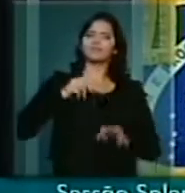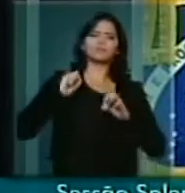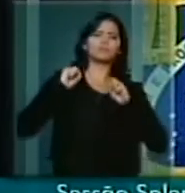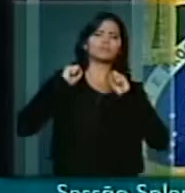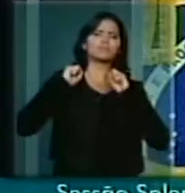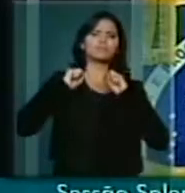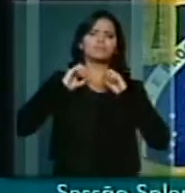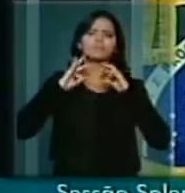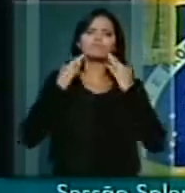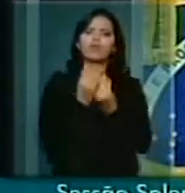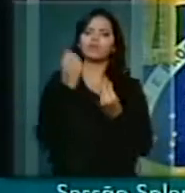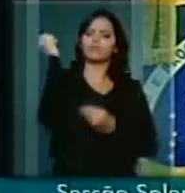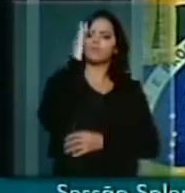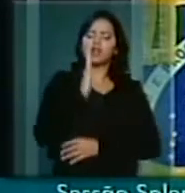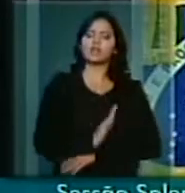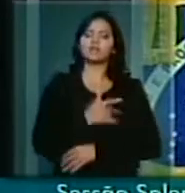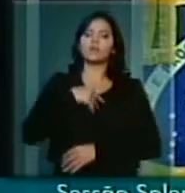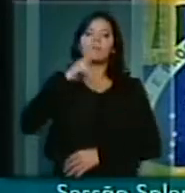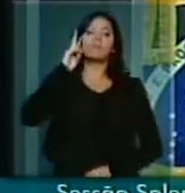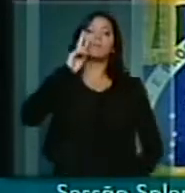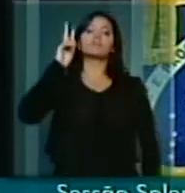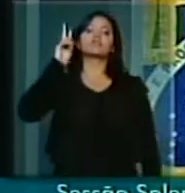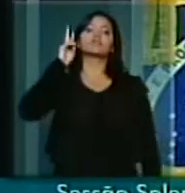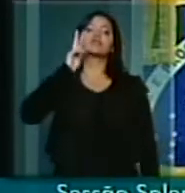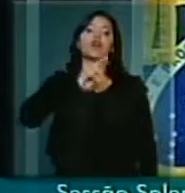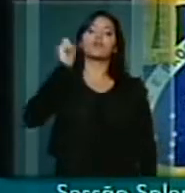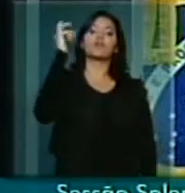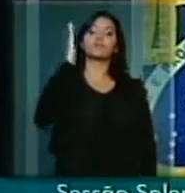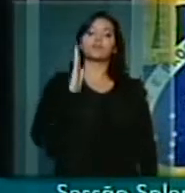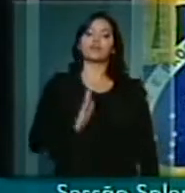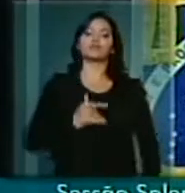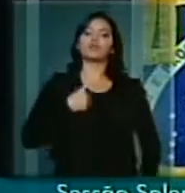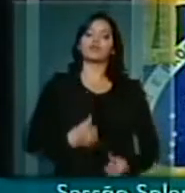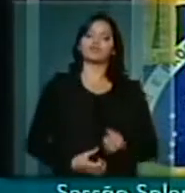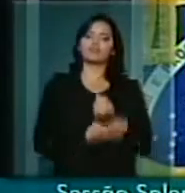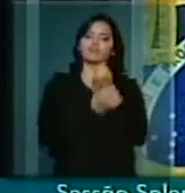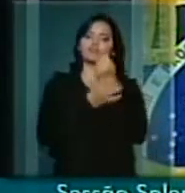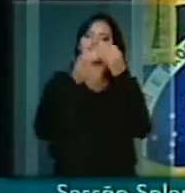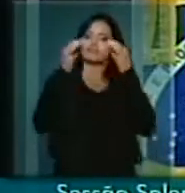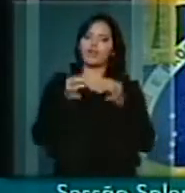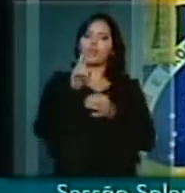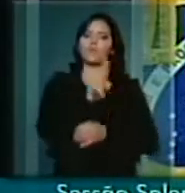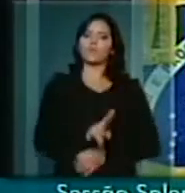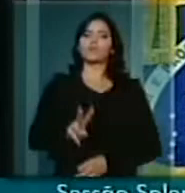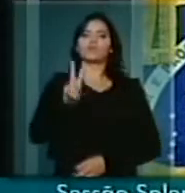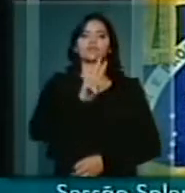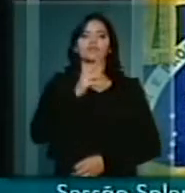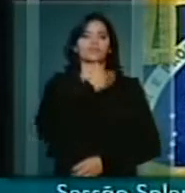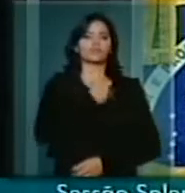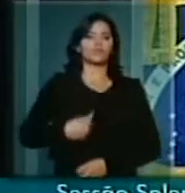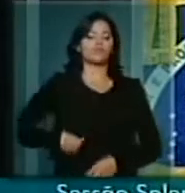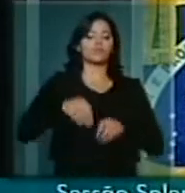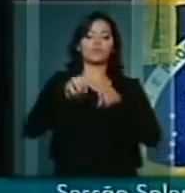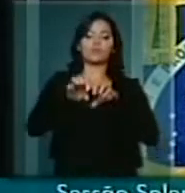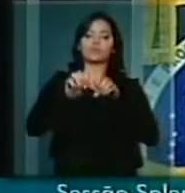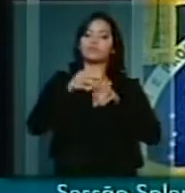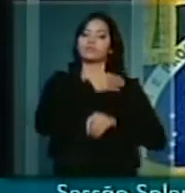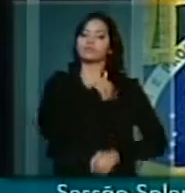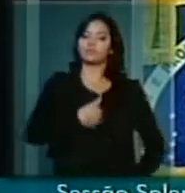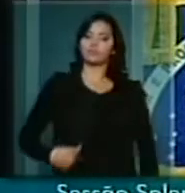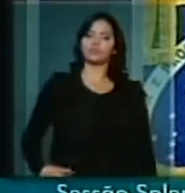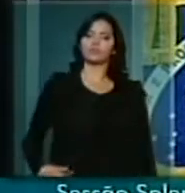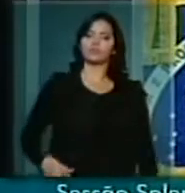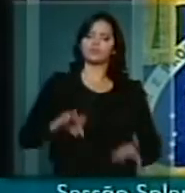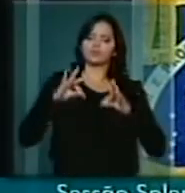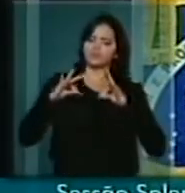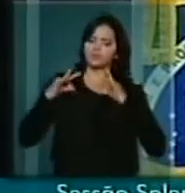da vida do Brasil foi assegurada a universidade pública, o ensino público. E